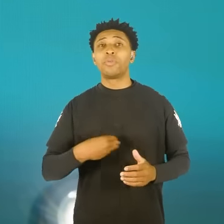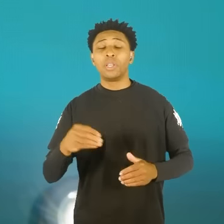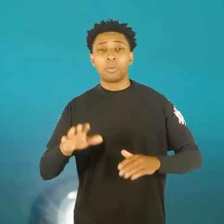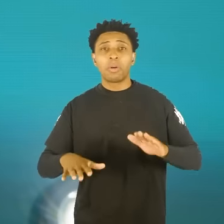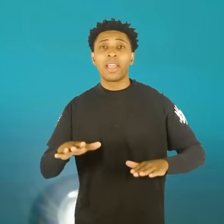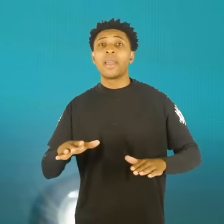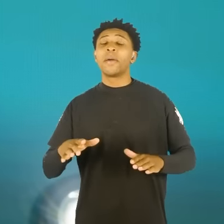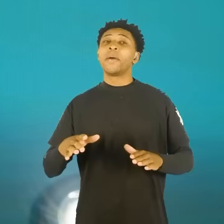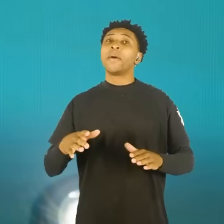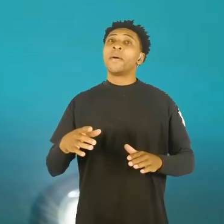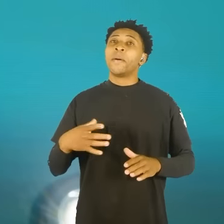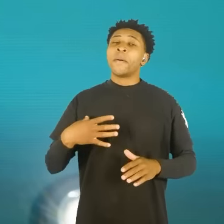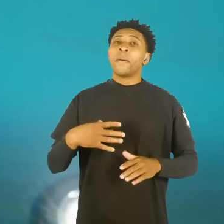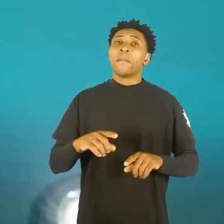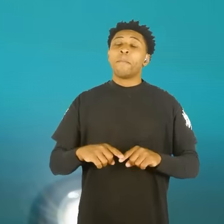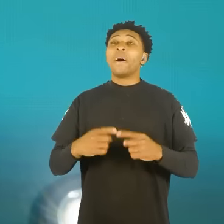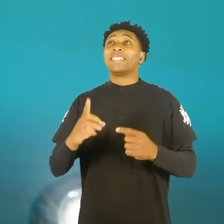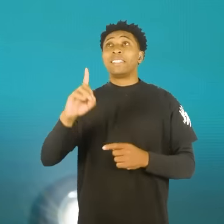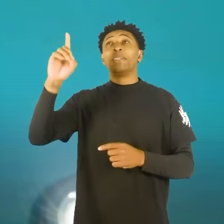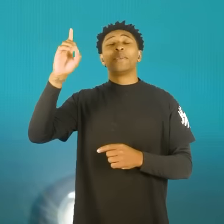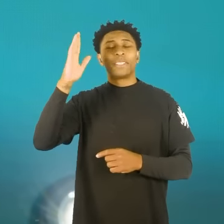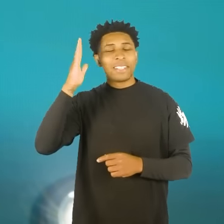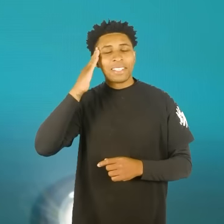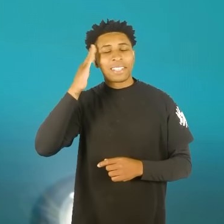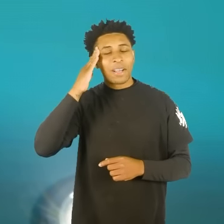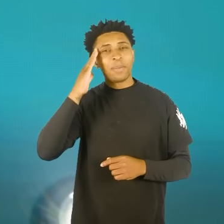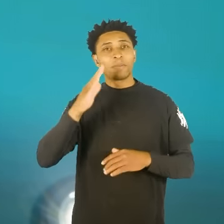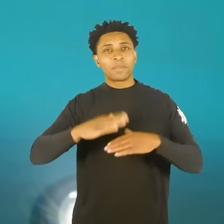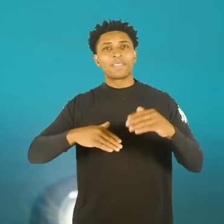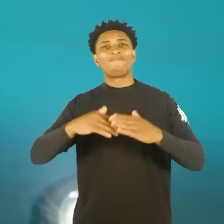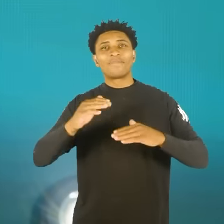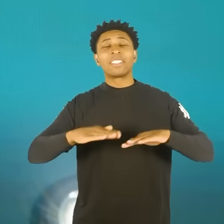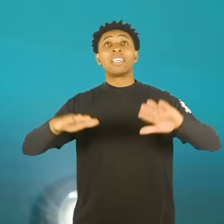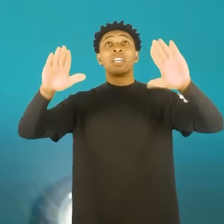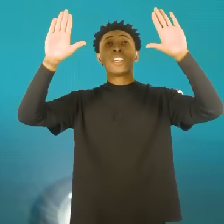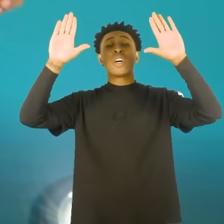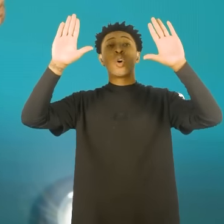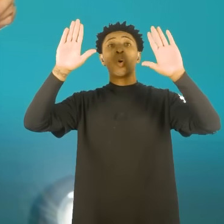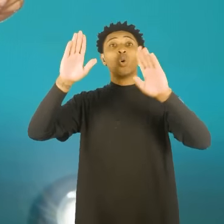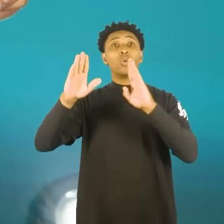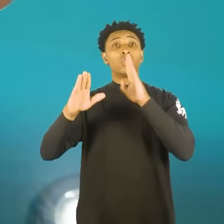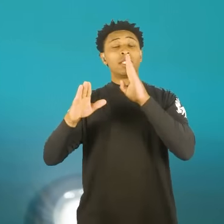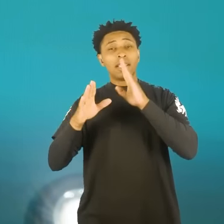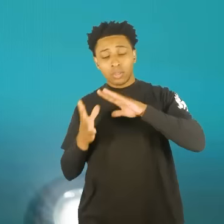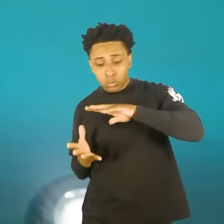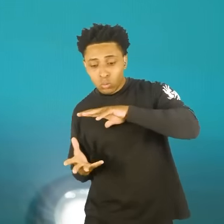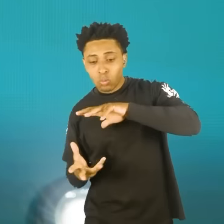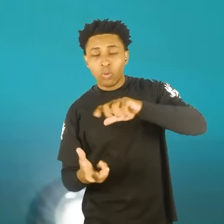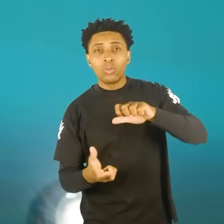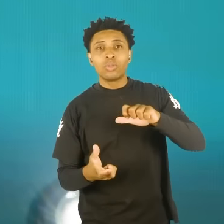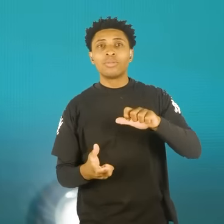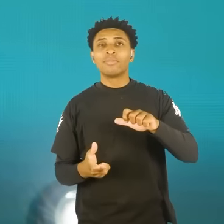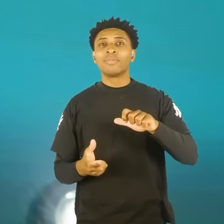ninguém tenha visto o futuro em você, mas levante sua mão para cá. O silêncio da terra não significa o silêncio do céu.